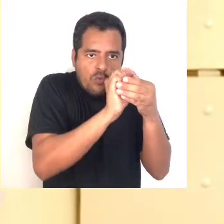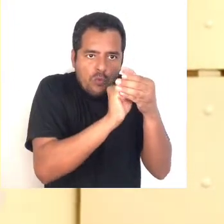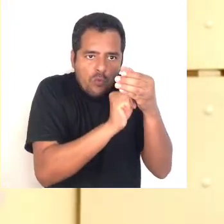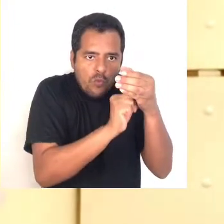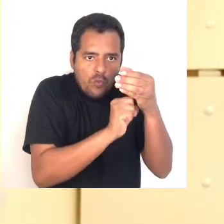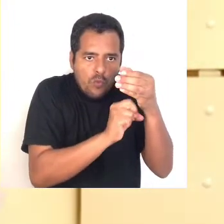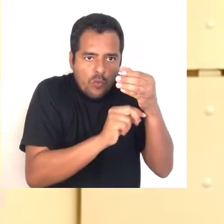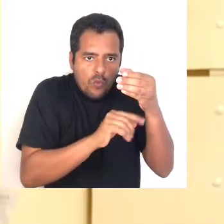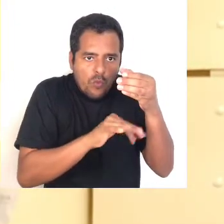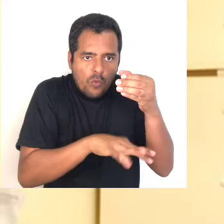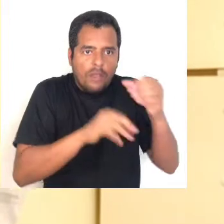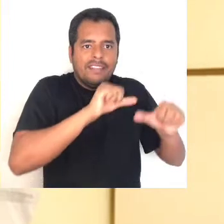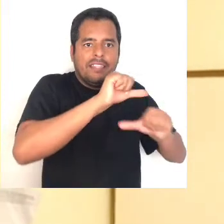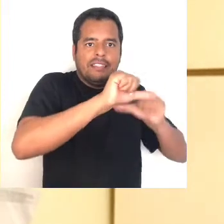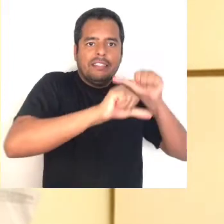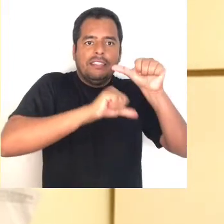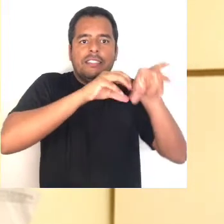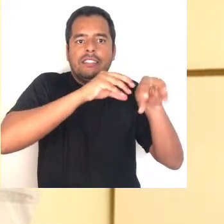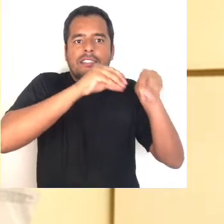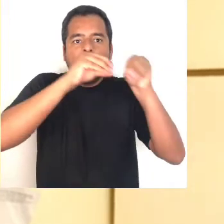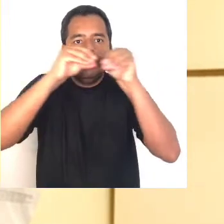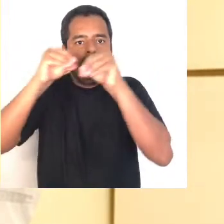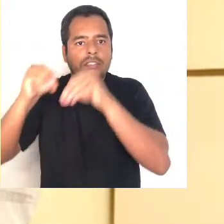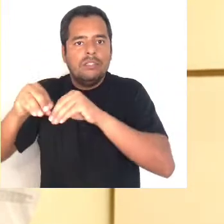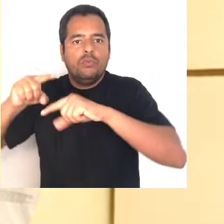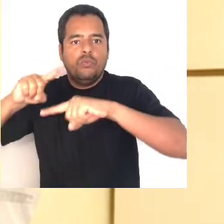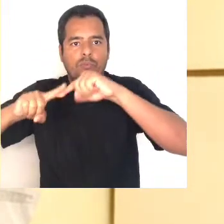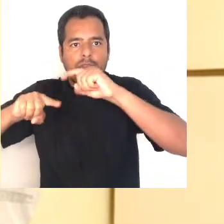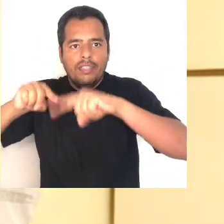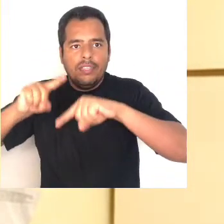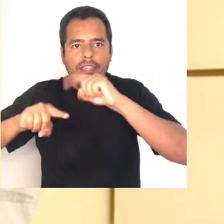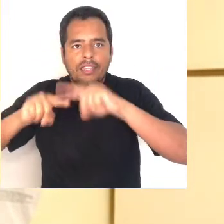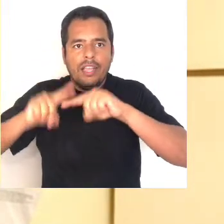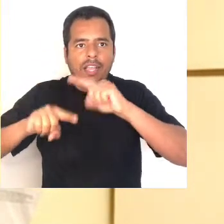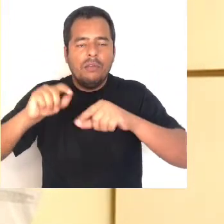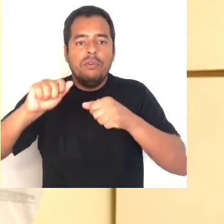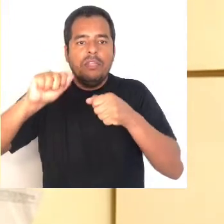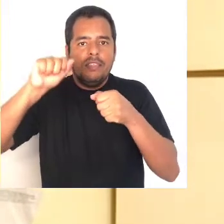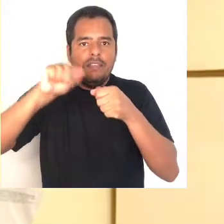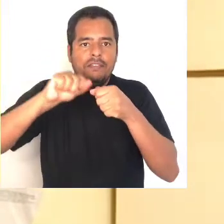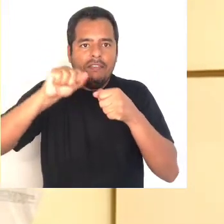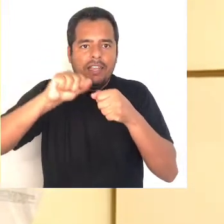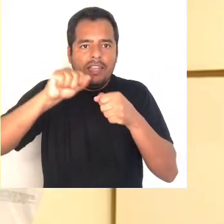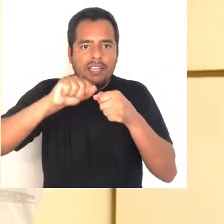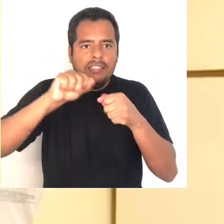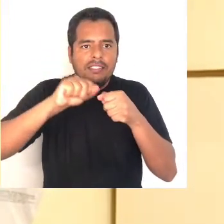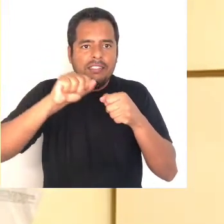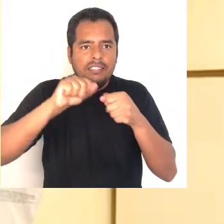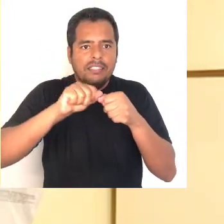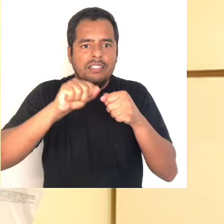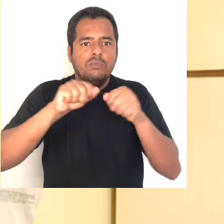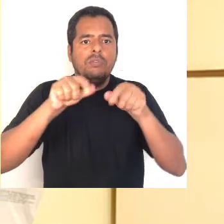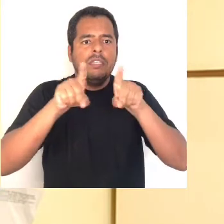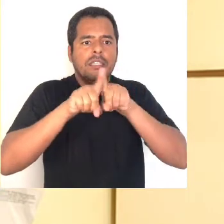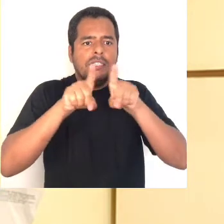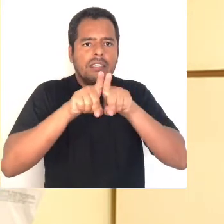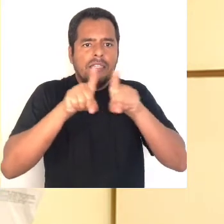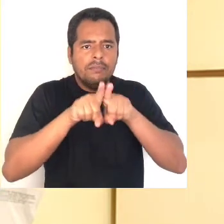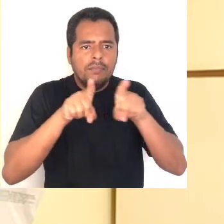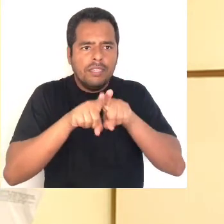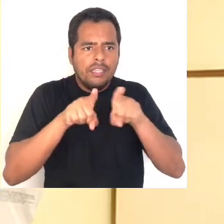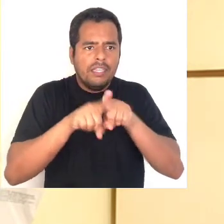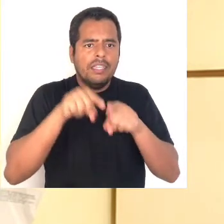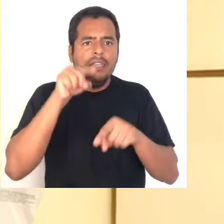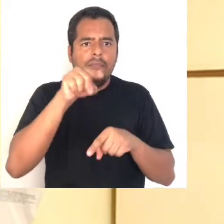certo? E aí, ó, você vai estar transferindo o material, certo? E